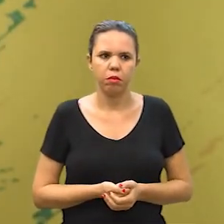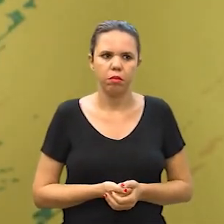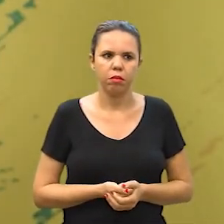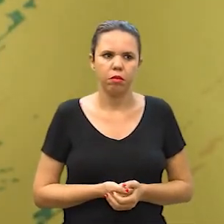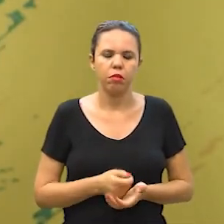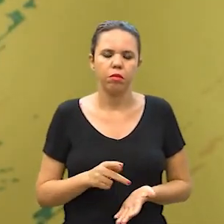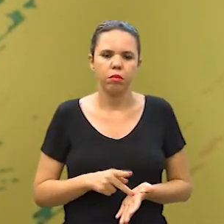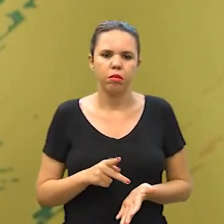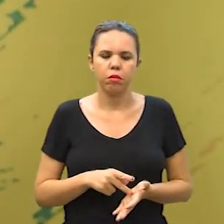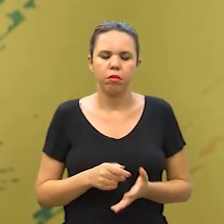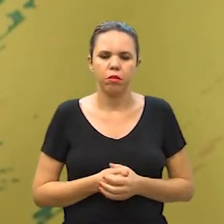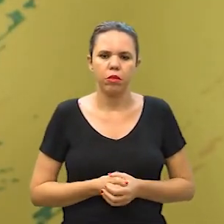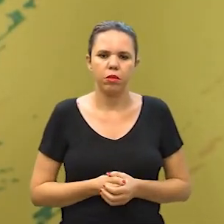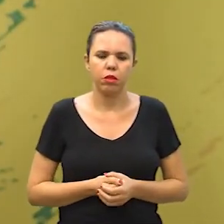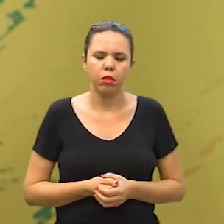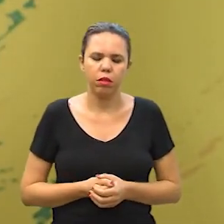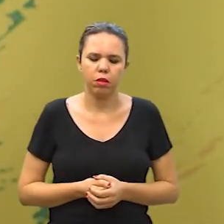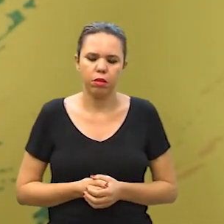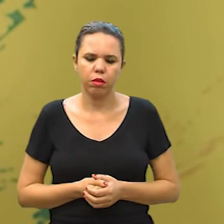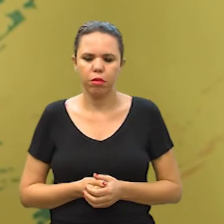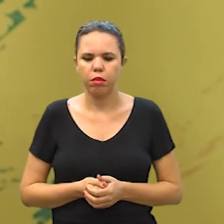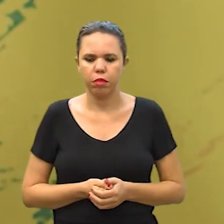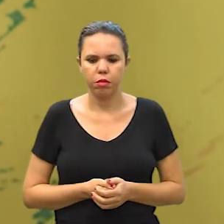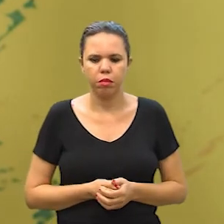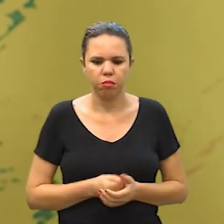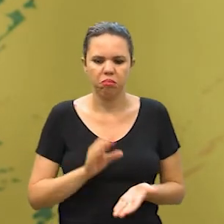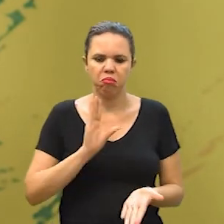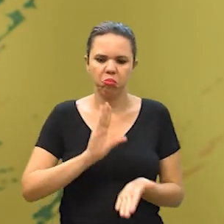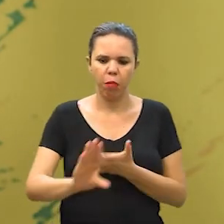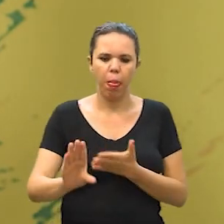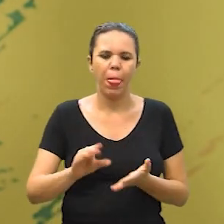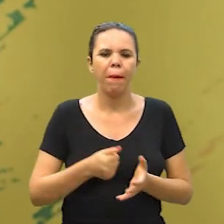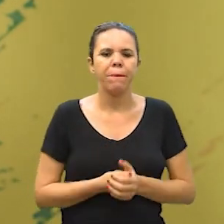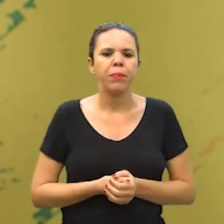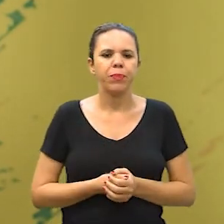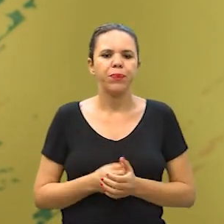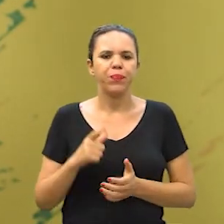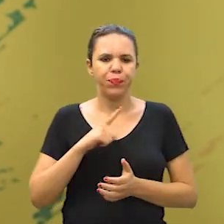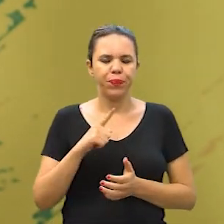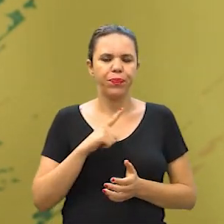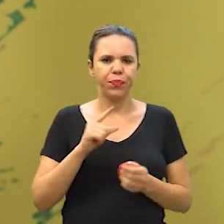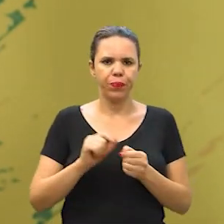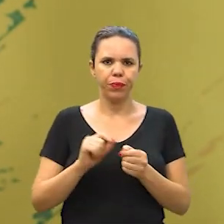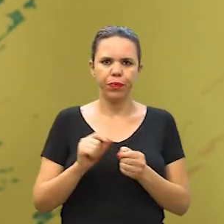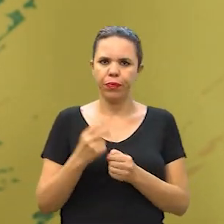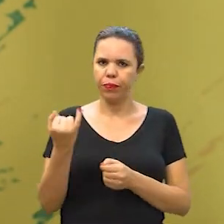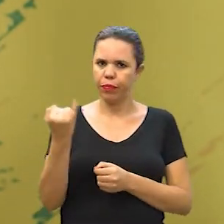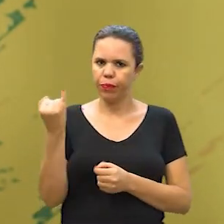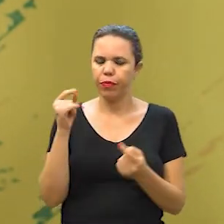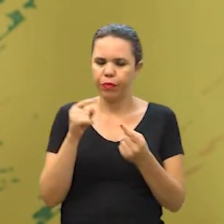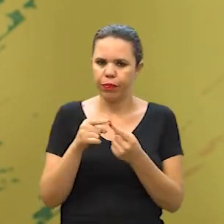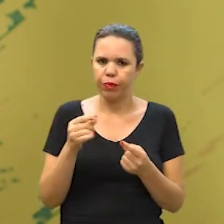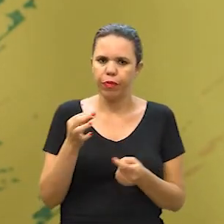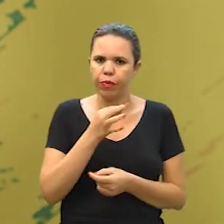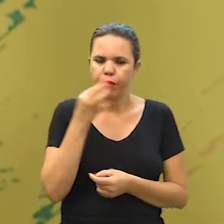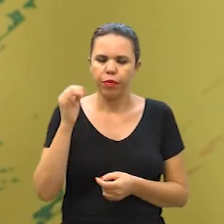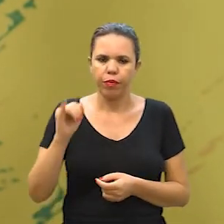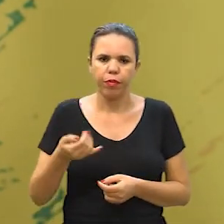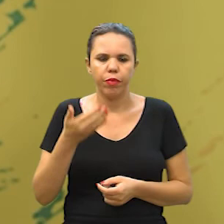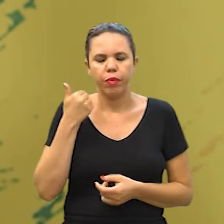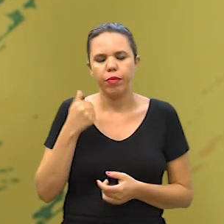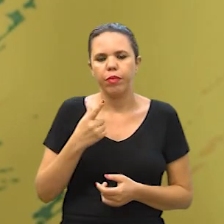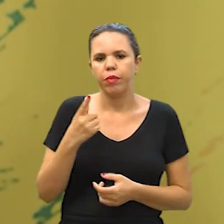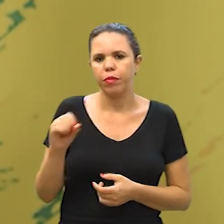É verdade, é verdade. É um investimento, né? Então tem que fazer valer a pena. Como disse o Mário aí,